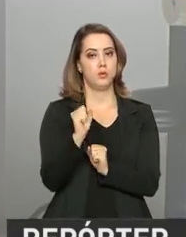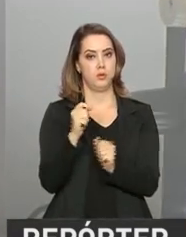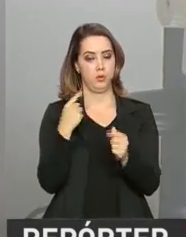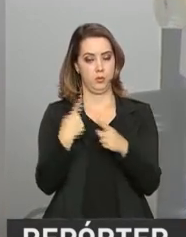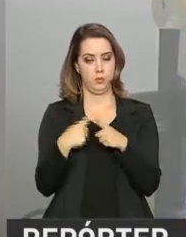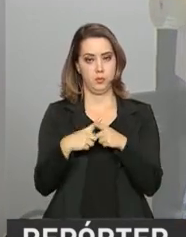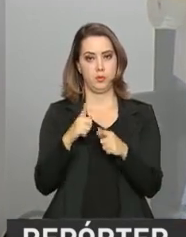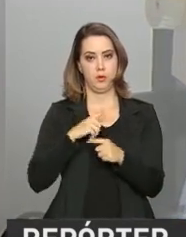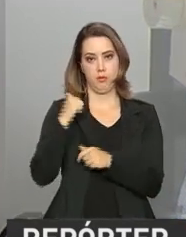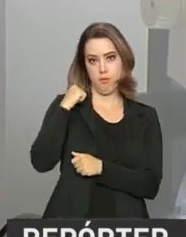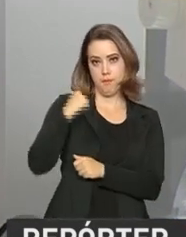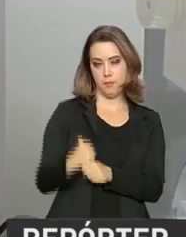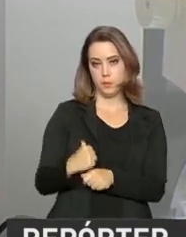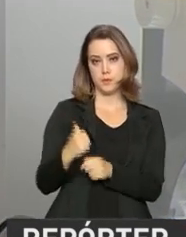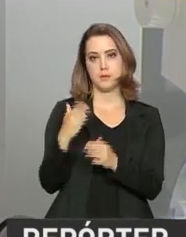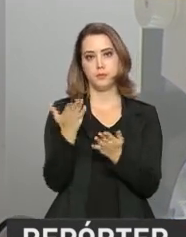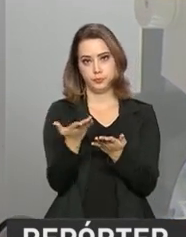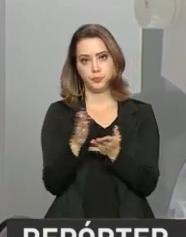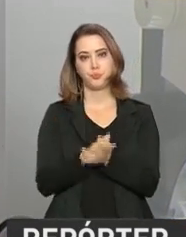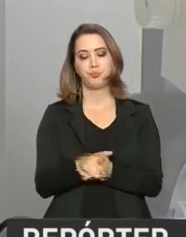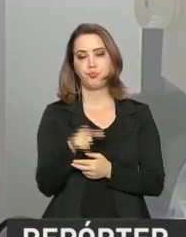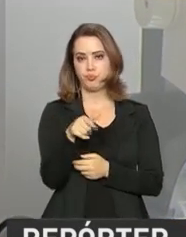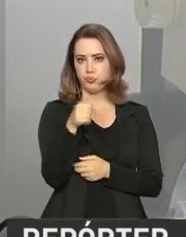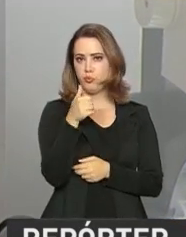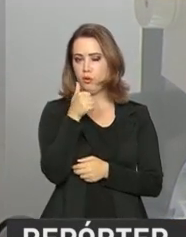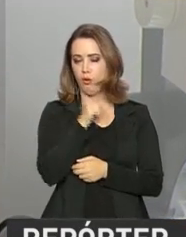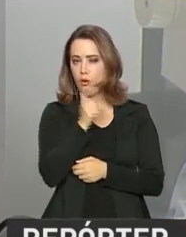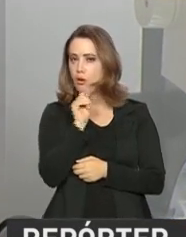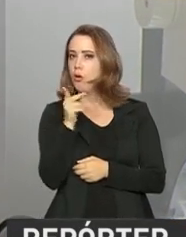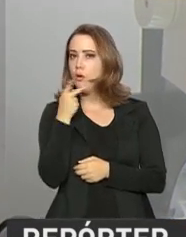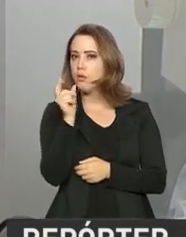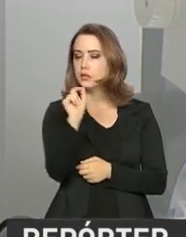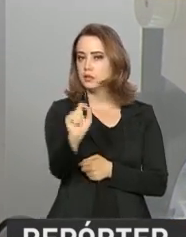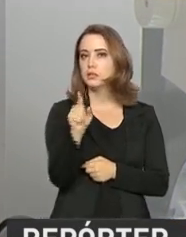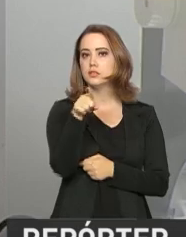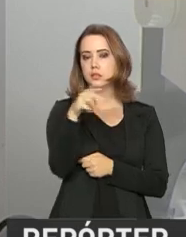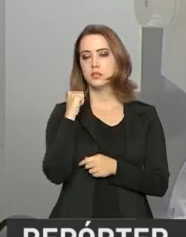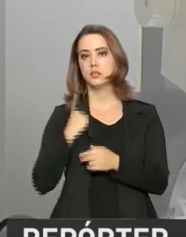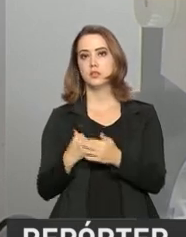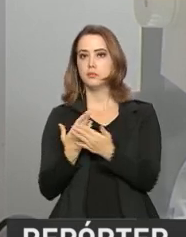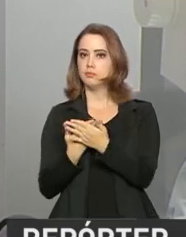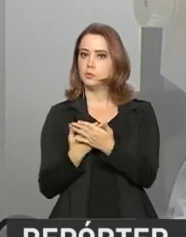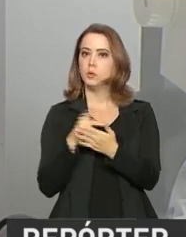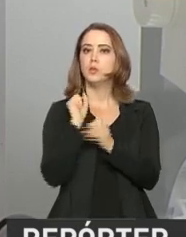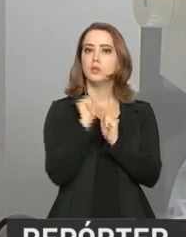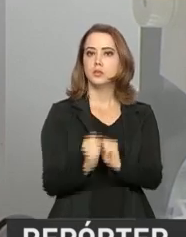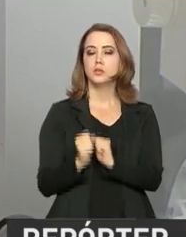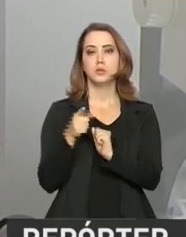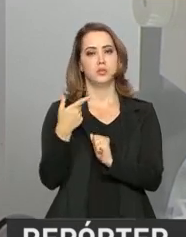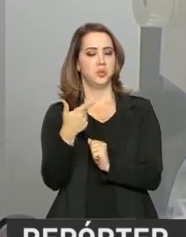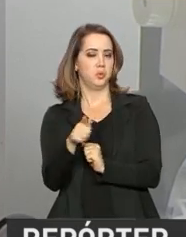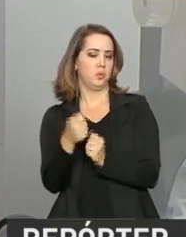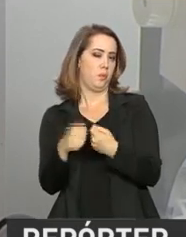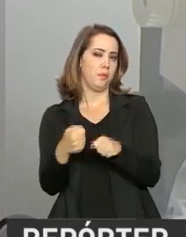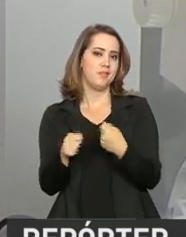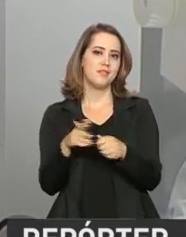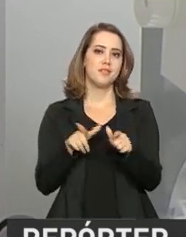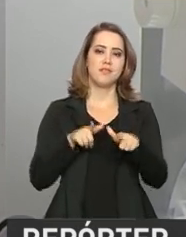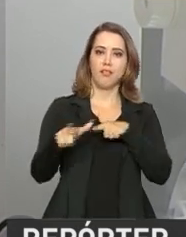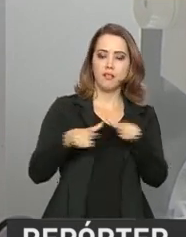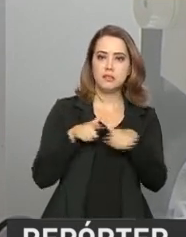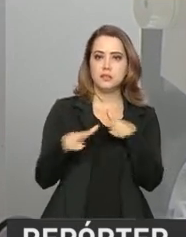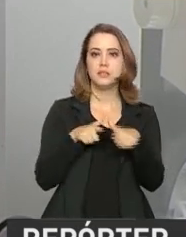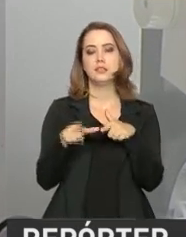bolsa e permite que eu não procure trabalho consiga eh me dedicar às